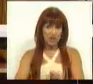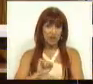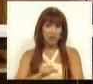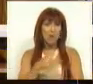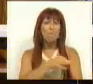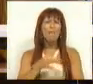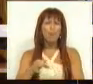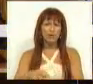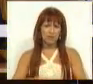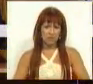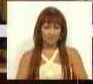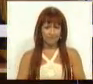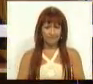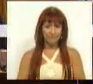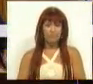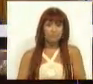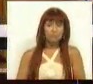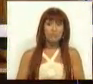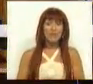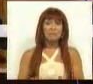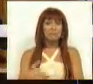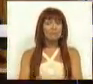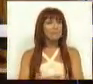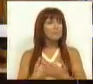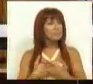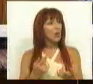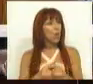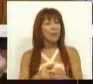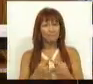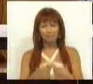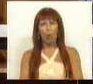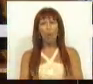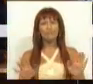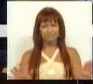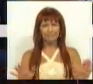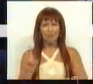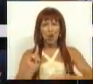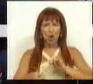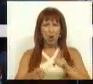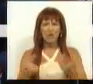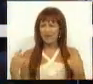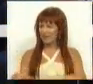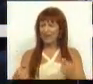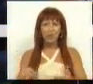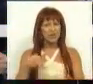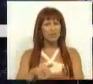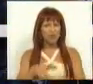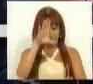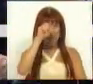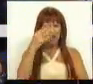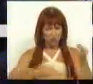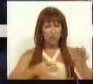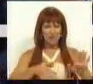Portas, e serve-me isso para contrastar com aquela que tem sido a postura do Ministério da